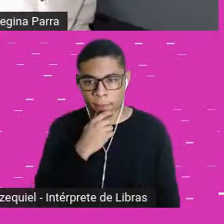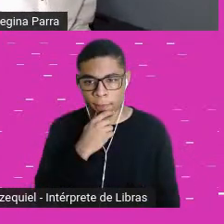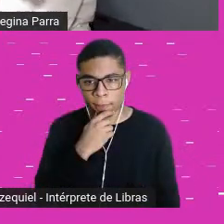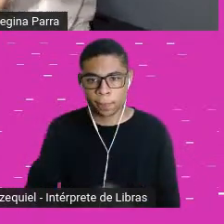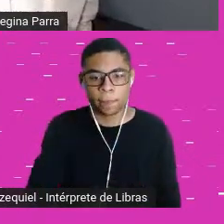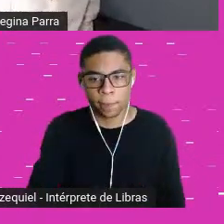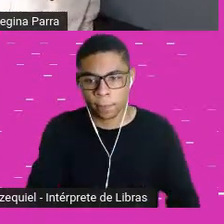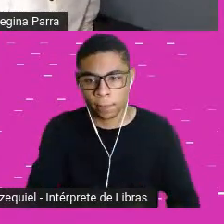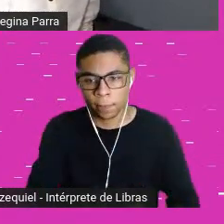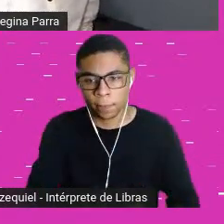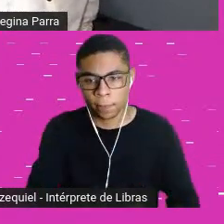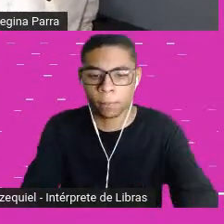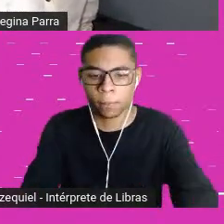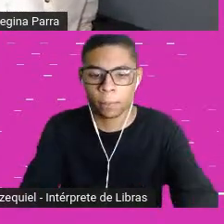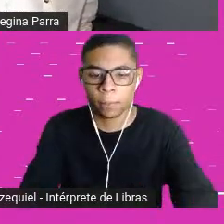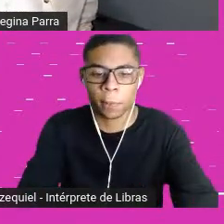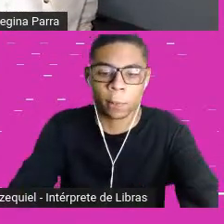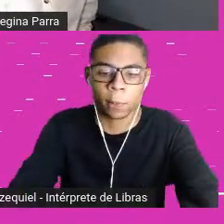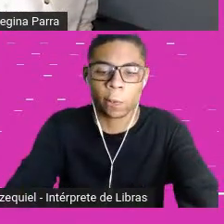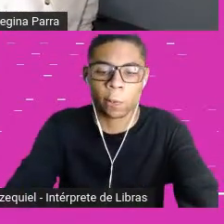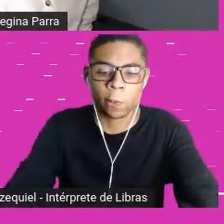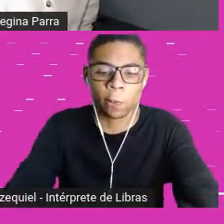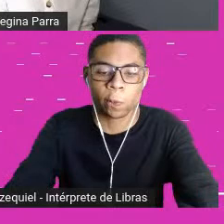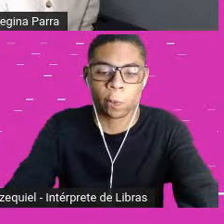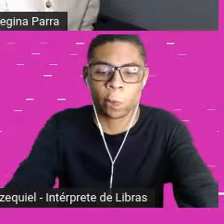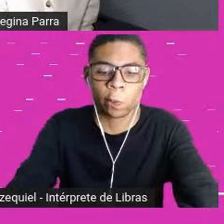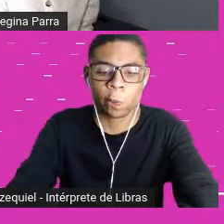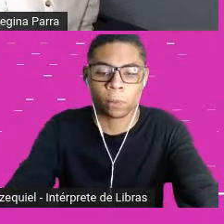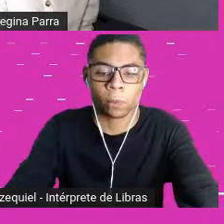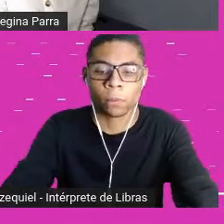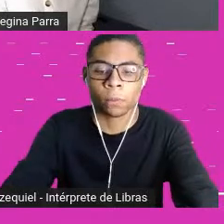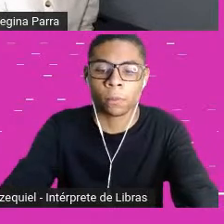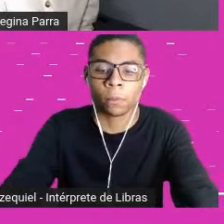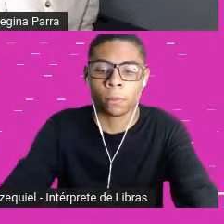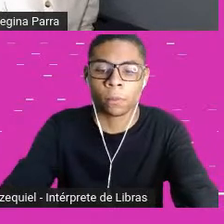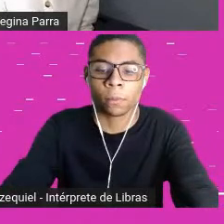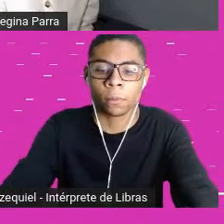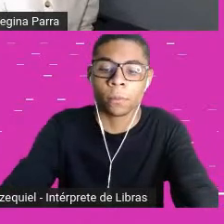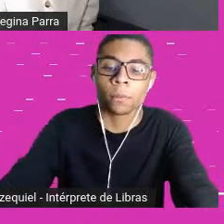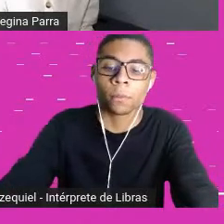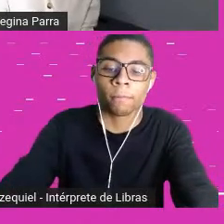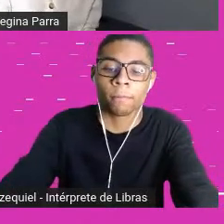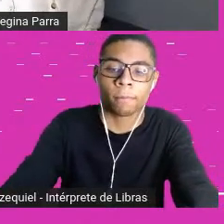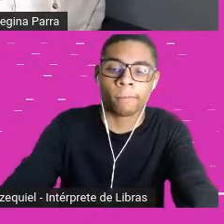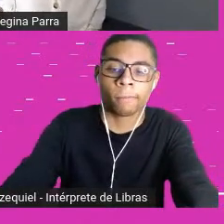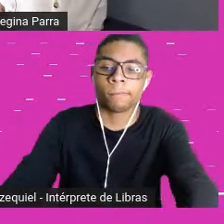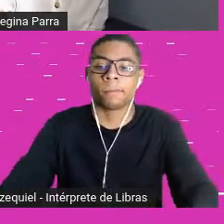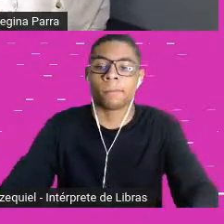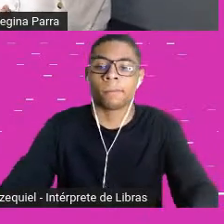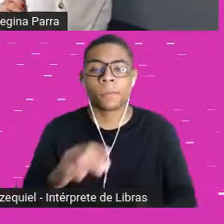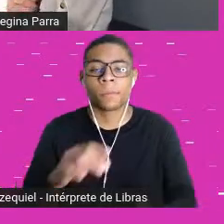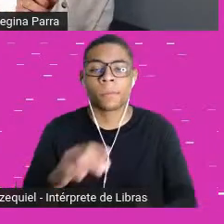Muito obrigado. Temos uma pergunta aqui, gente, colocada no chat.